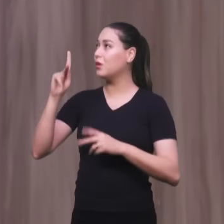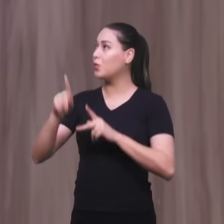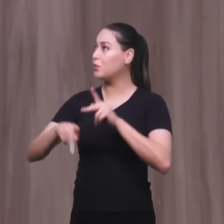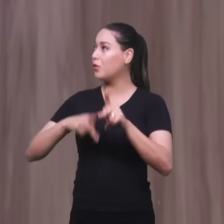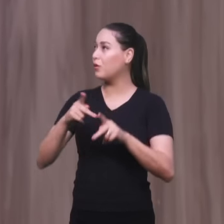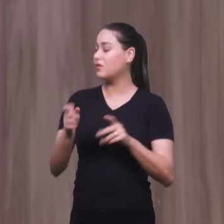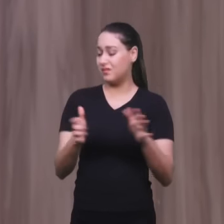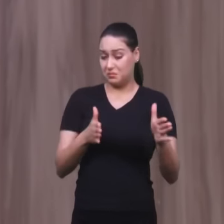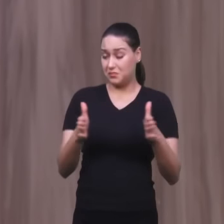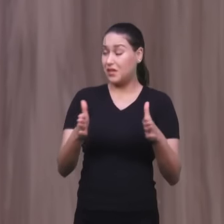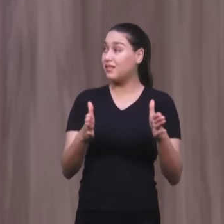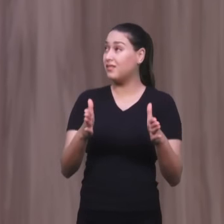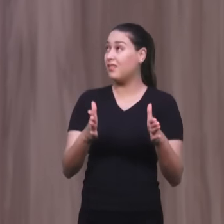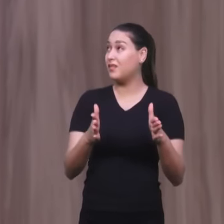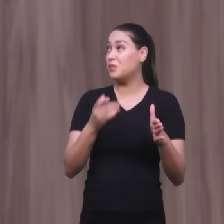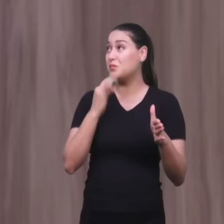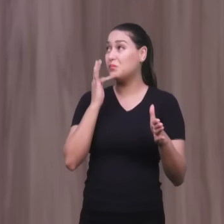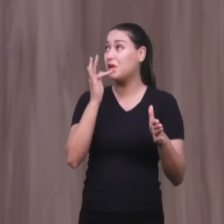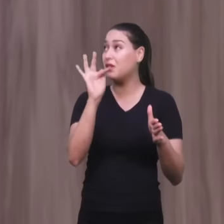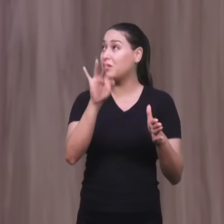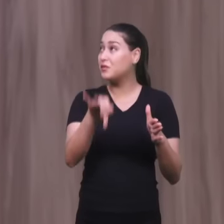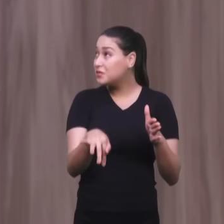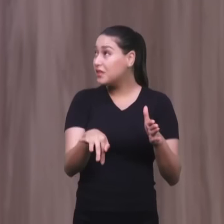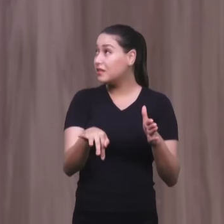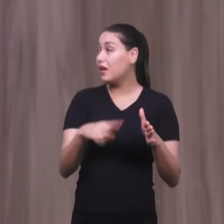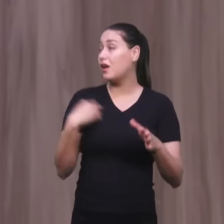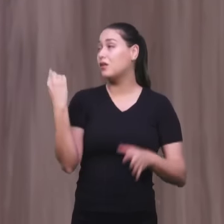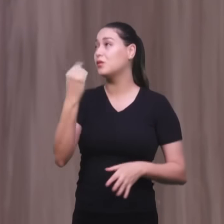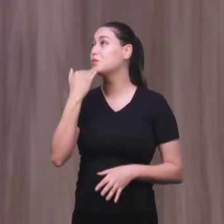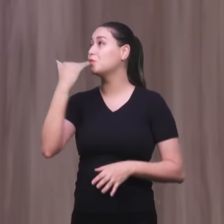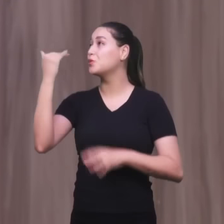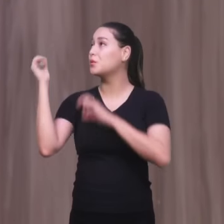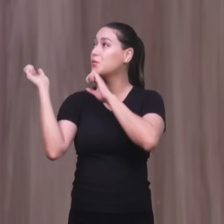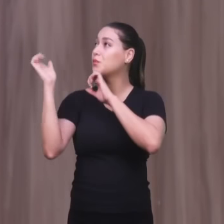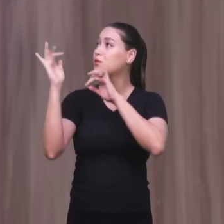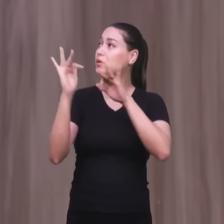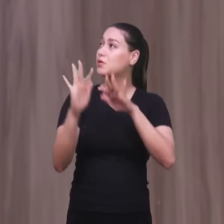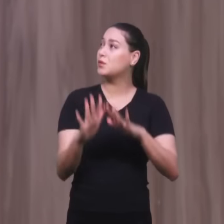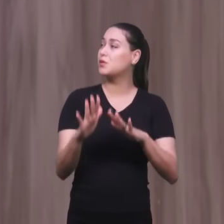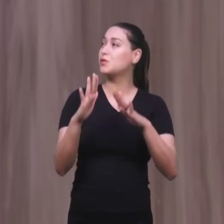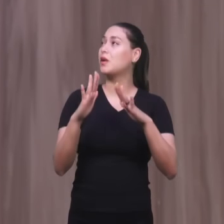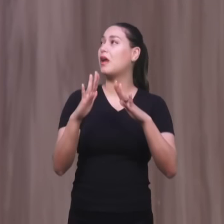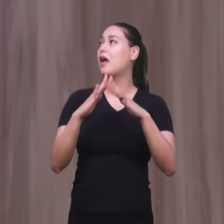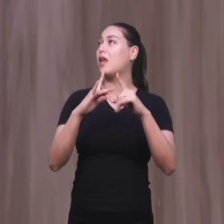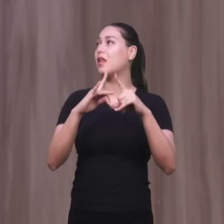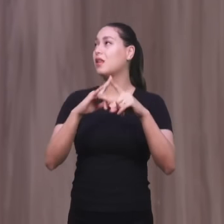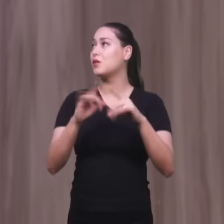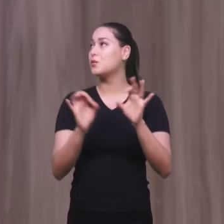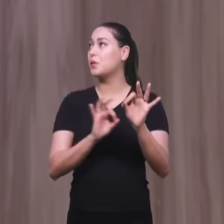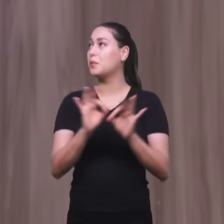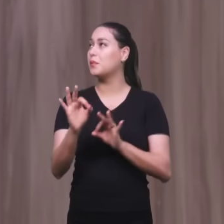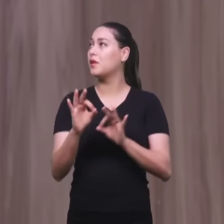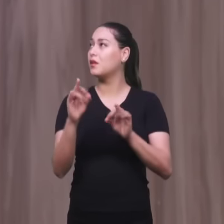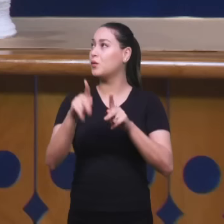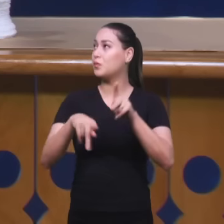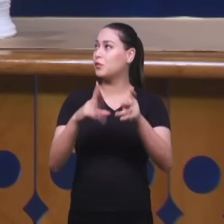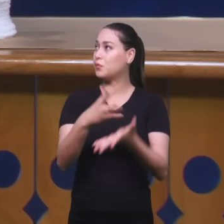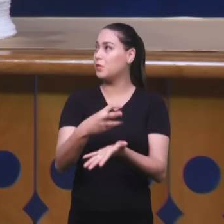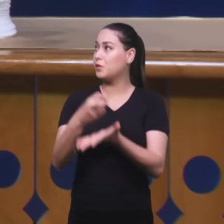Conceda uma bênção A vida da Tua igreja Prepara o Teu povo Para a Tua volta Nós clamamos Em nome do Senhor Jesus